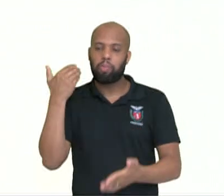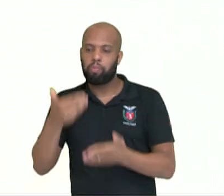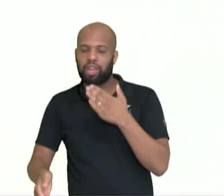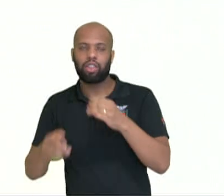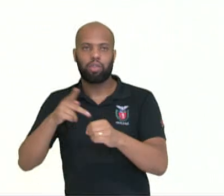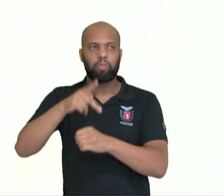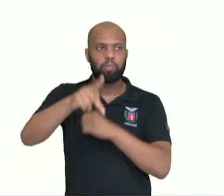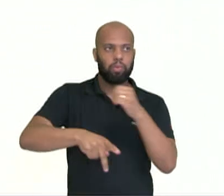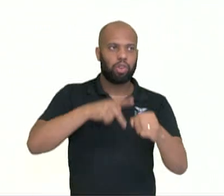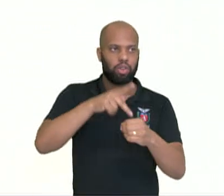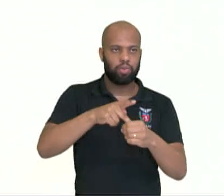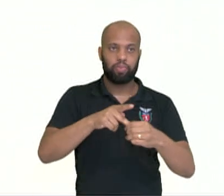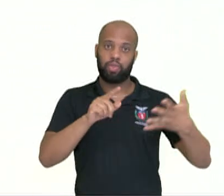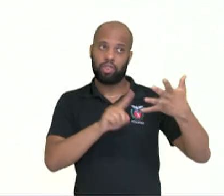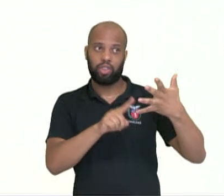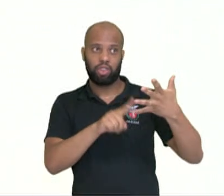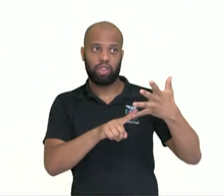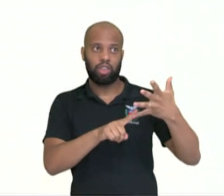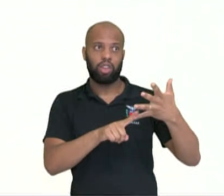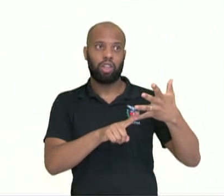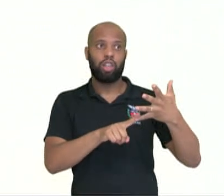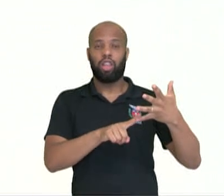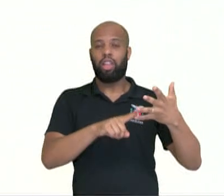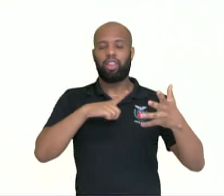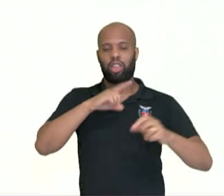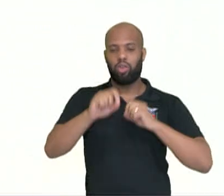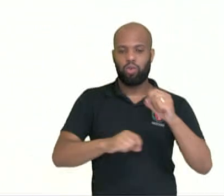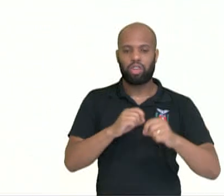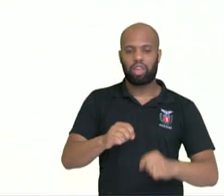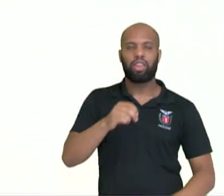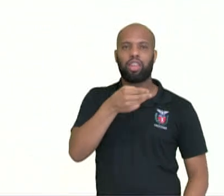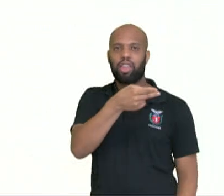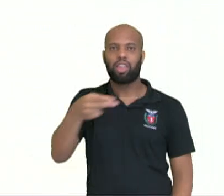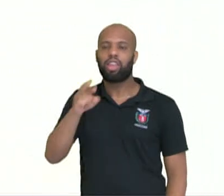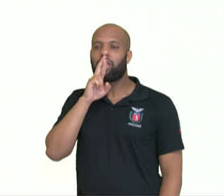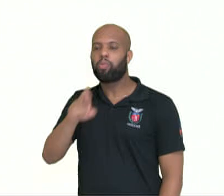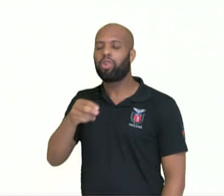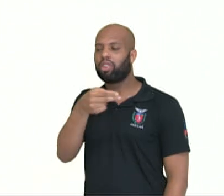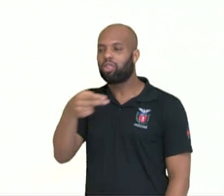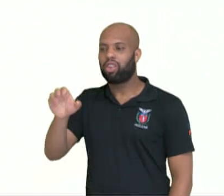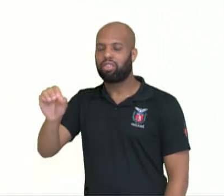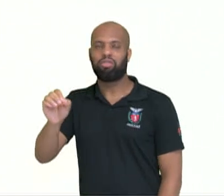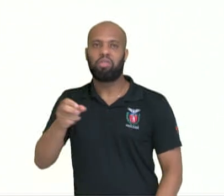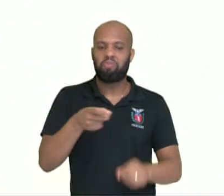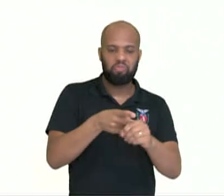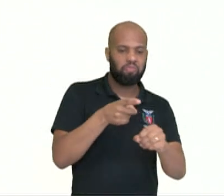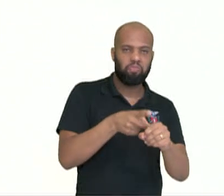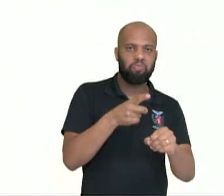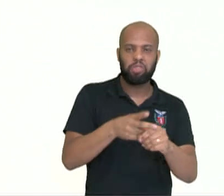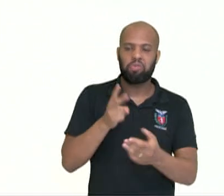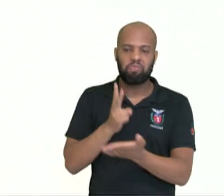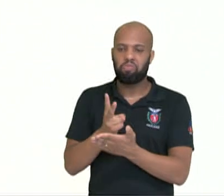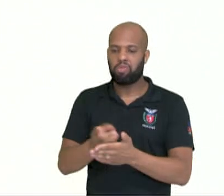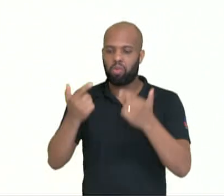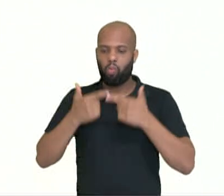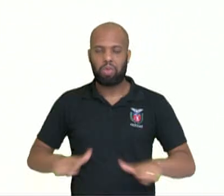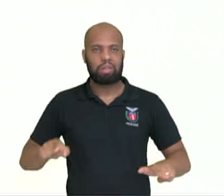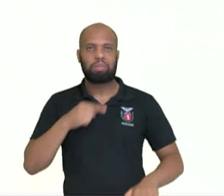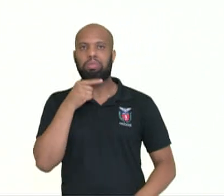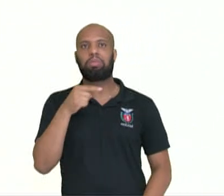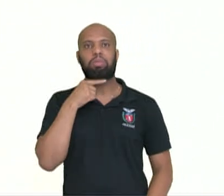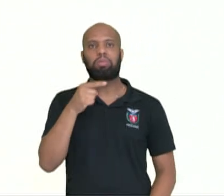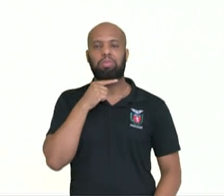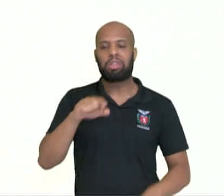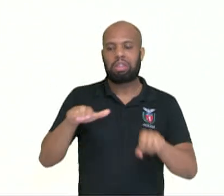prótons. E com carga elétrica nula, o vidro não vai continuar neutro, pois é impossível o vidro